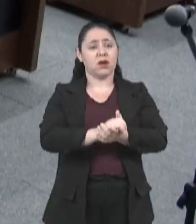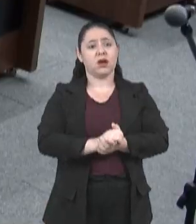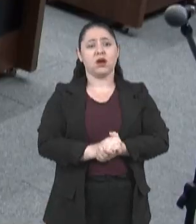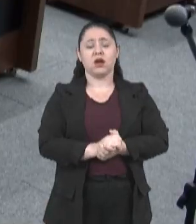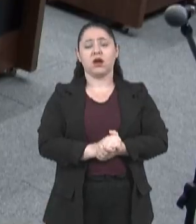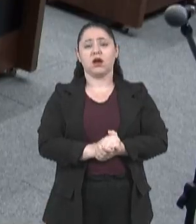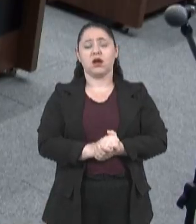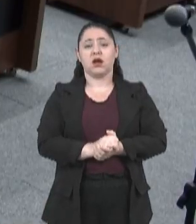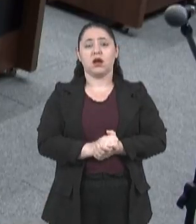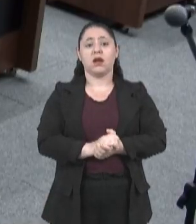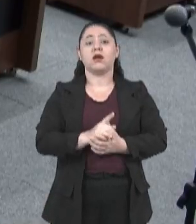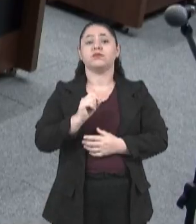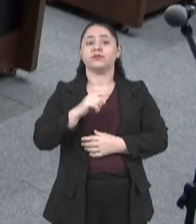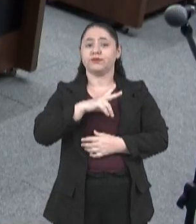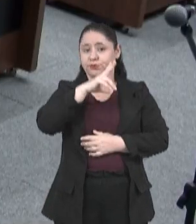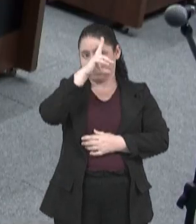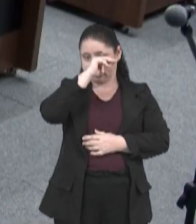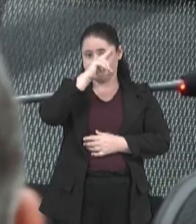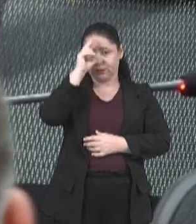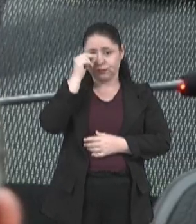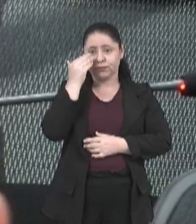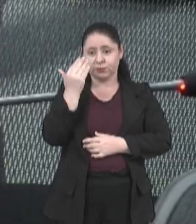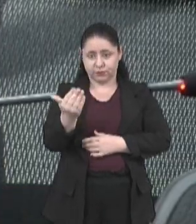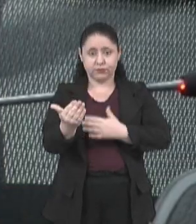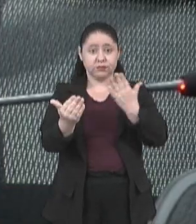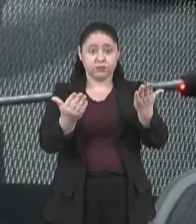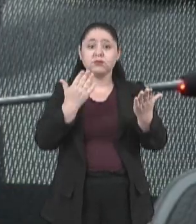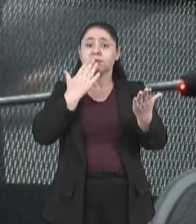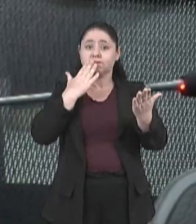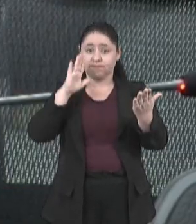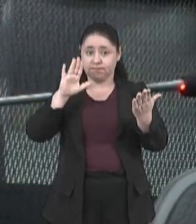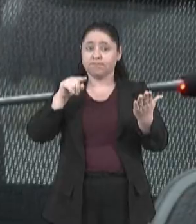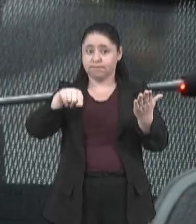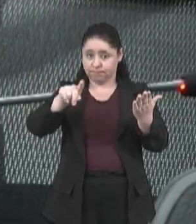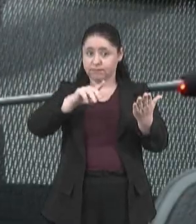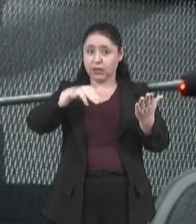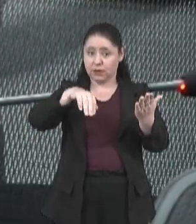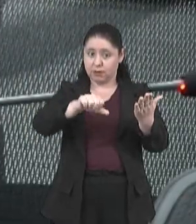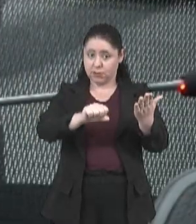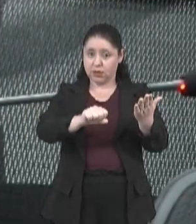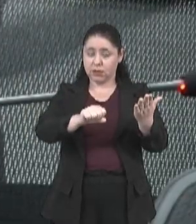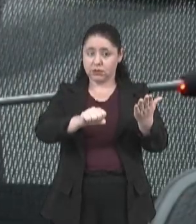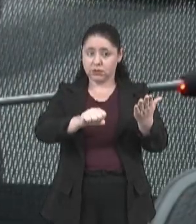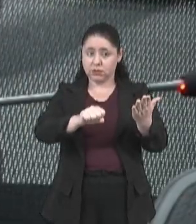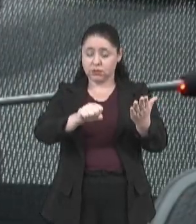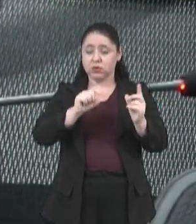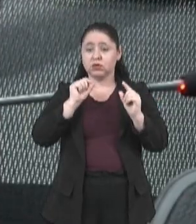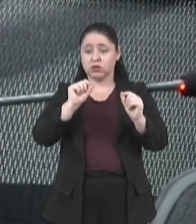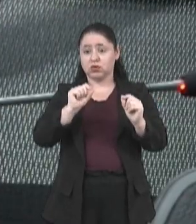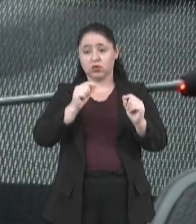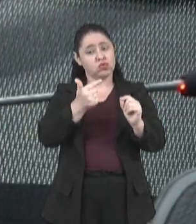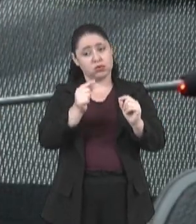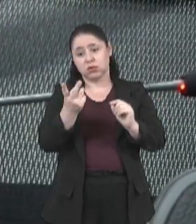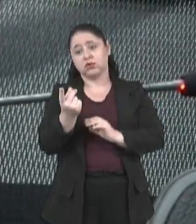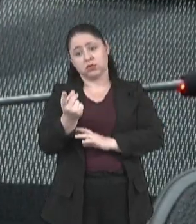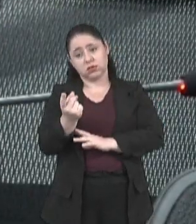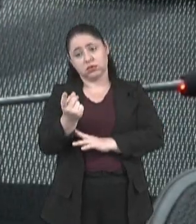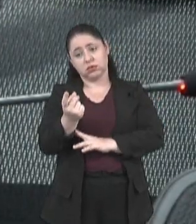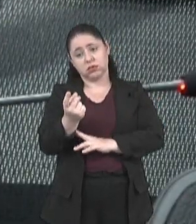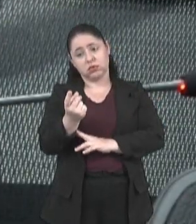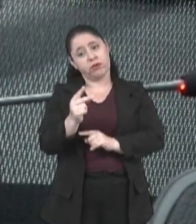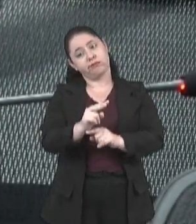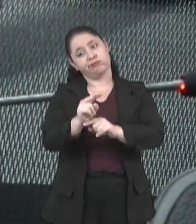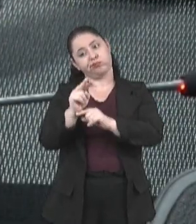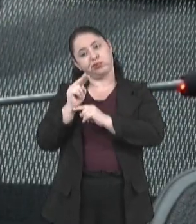imposto. Dizer para os prefeitos, eu prometi para vocês no MS ativo, não sei o quê, eu não tenho dinheiro, ao invés